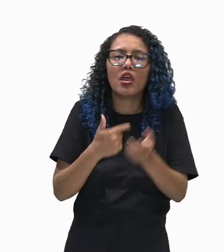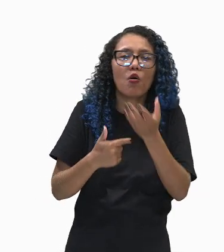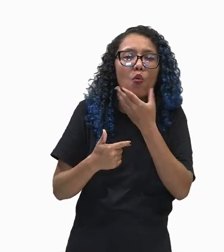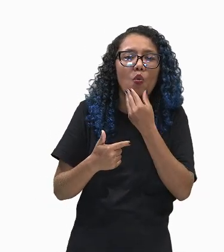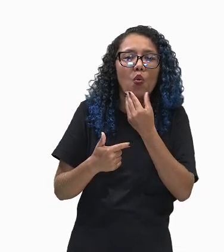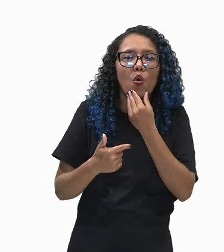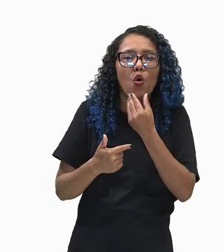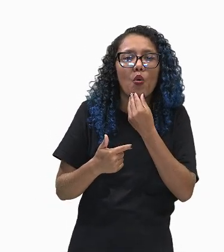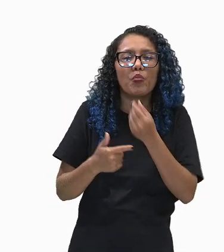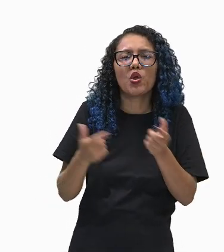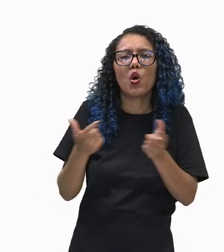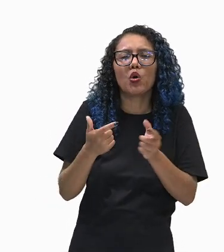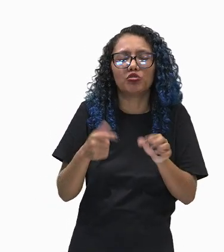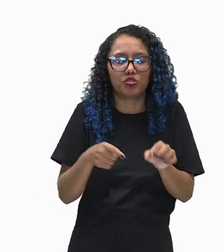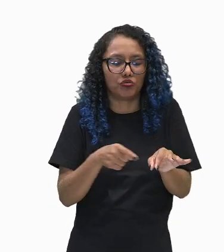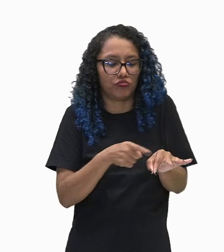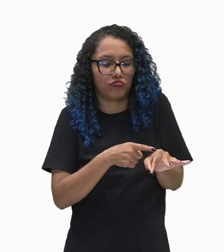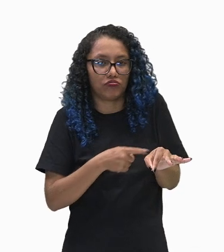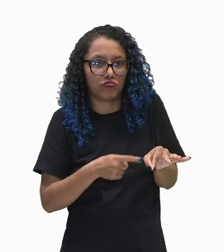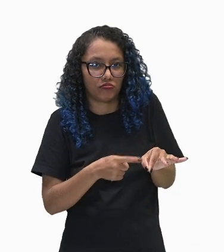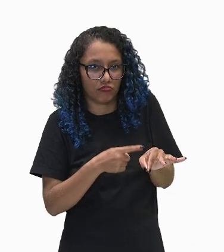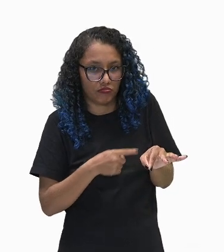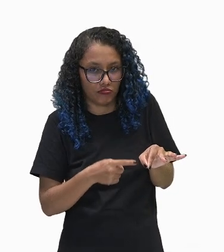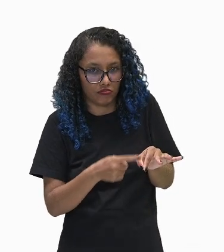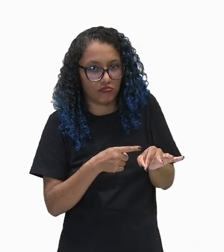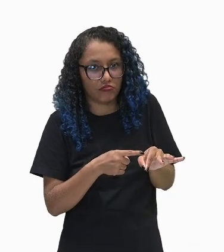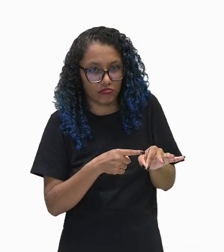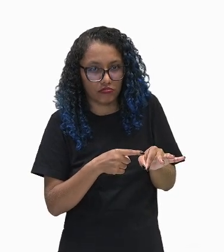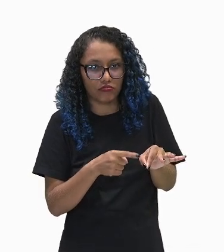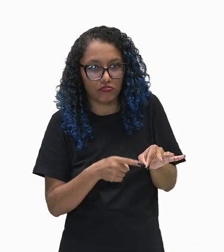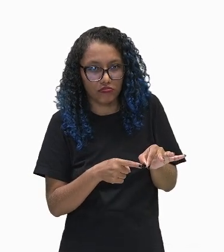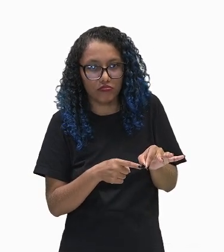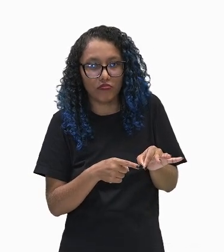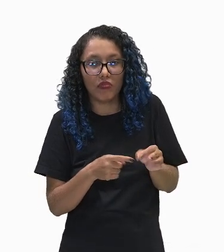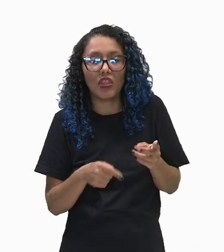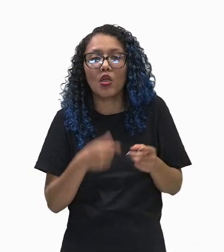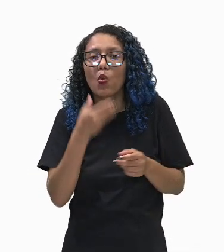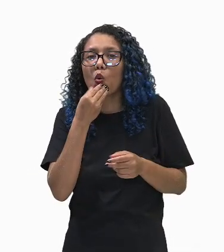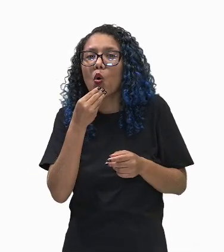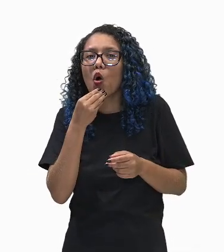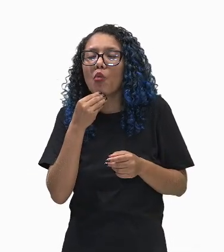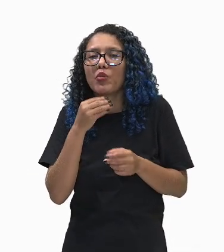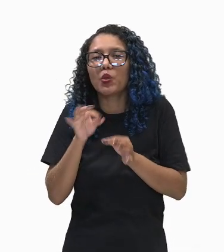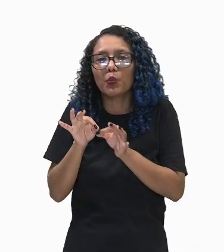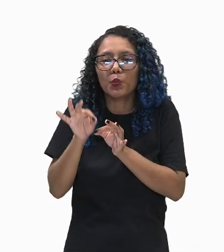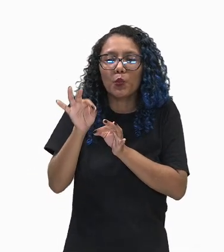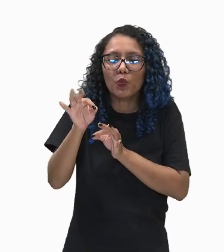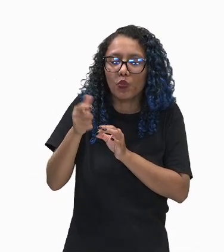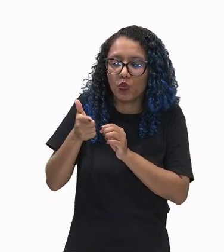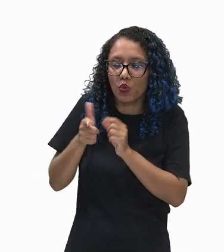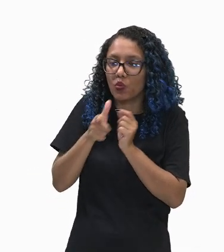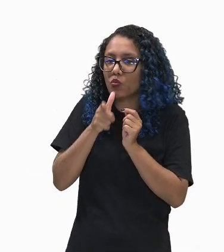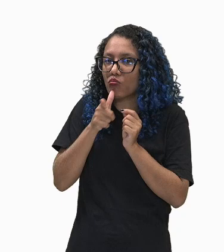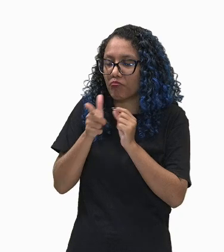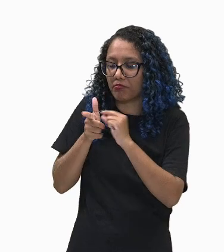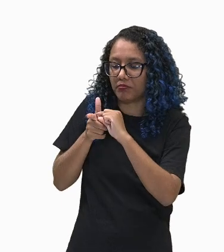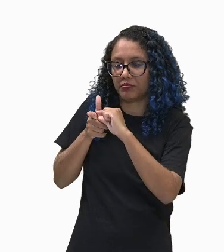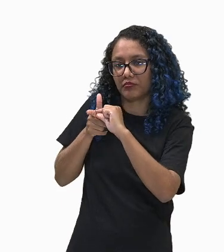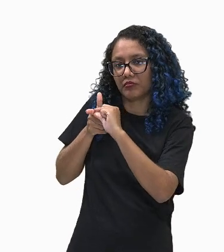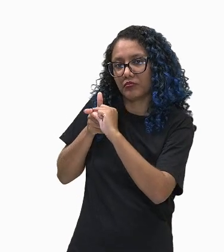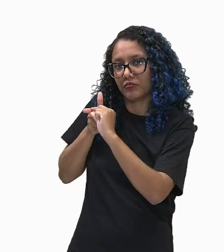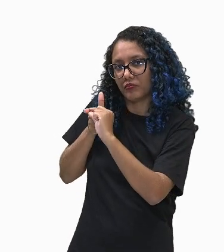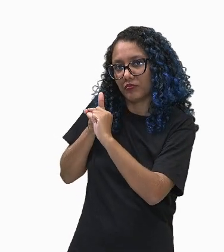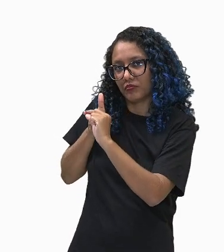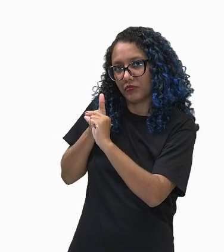abrir na vulva. A uretra masculina é mais longa e passa pelo pênis,